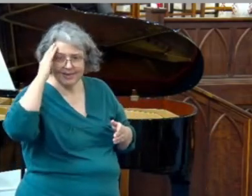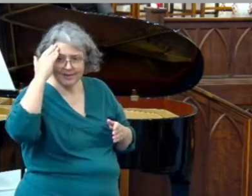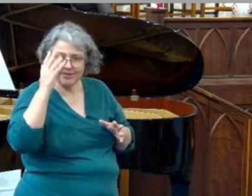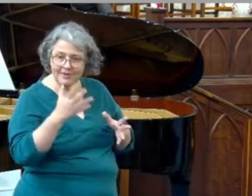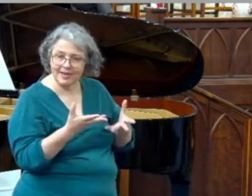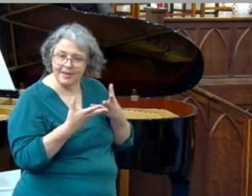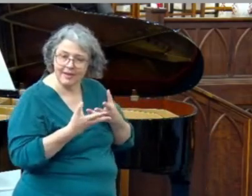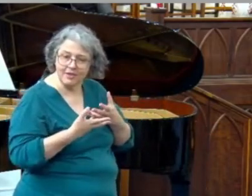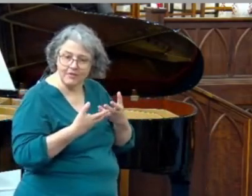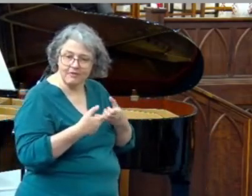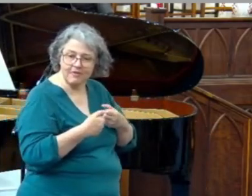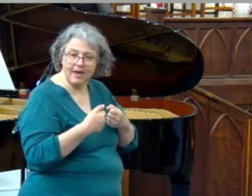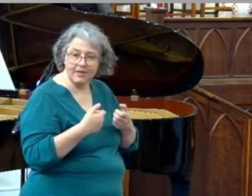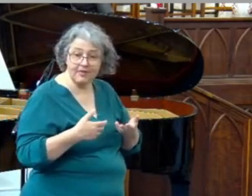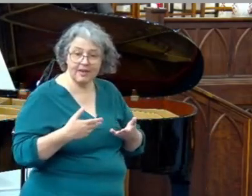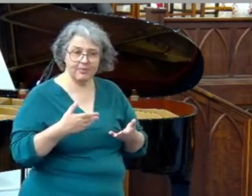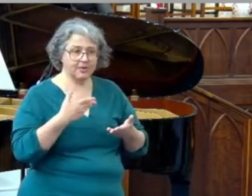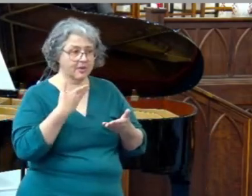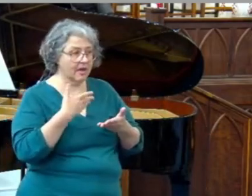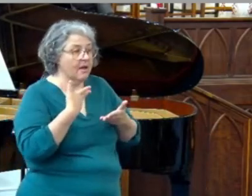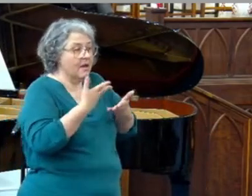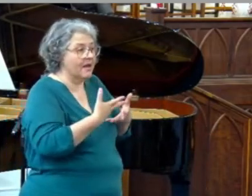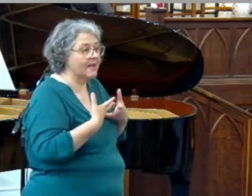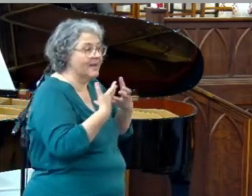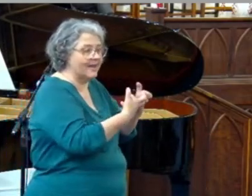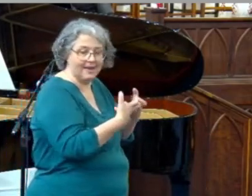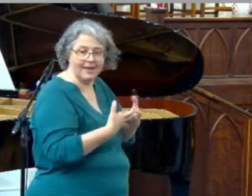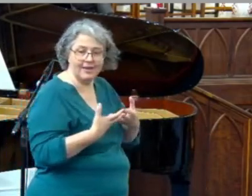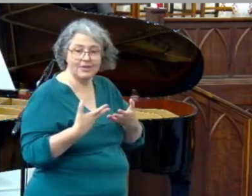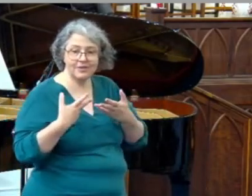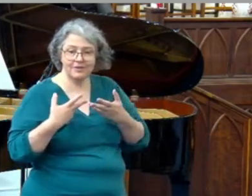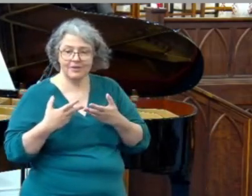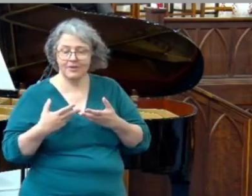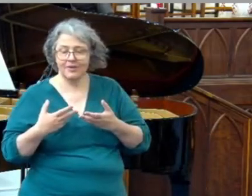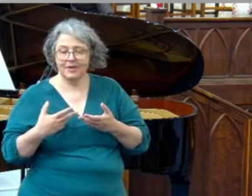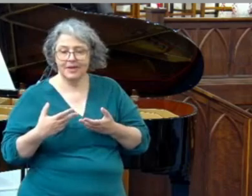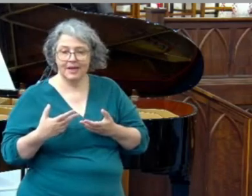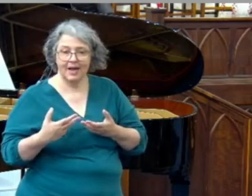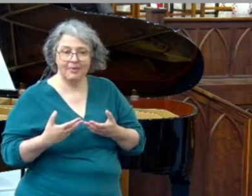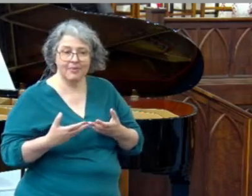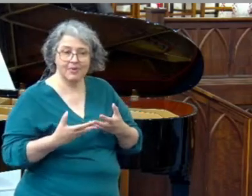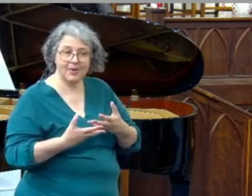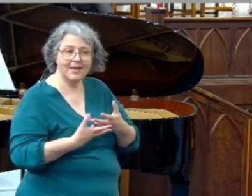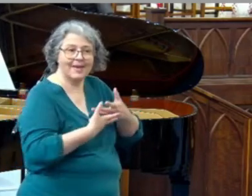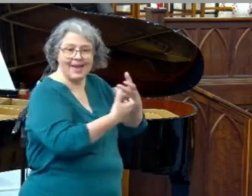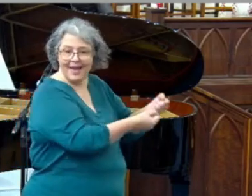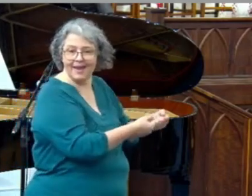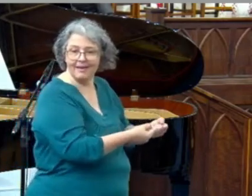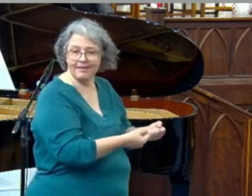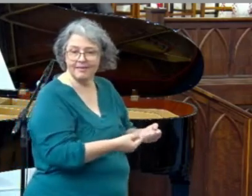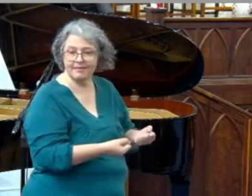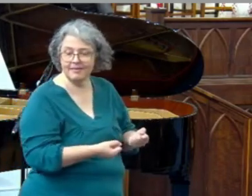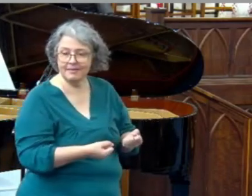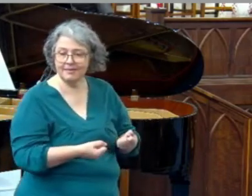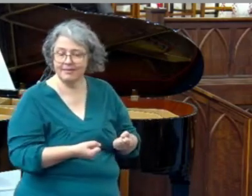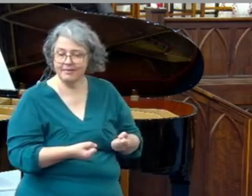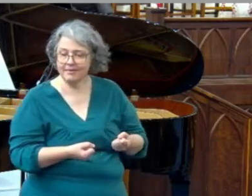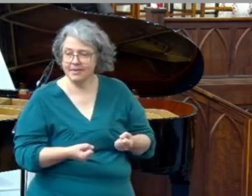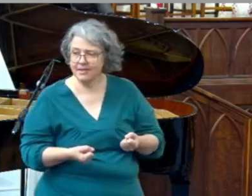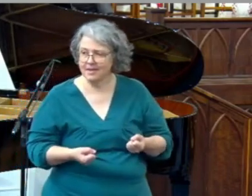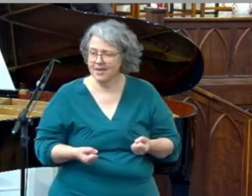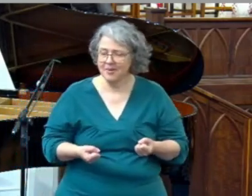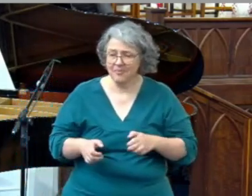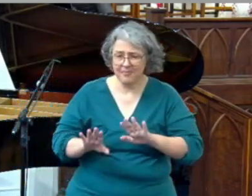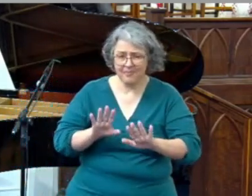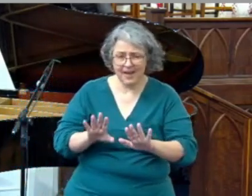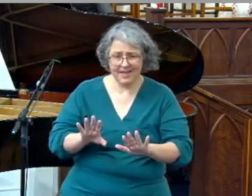Depois do evangelismo, nós sempre temos um tempo para compartilhar experiências, e assim cada um vai falando daquilo que